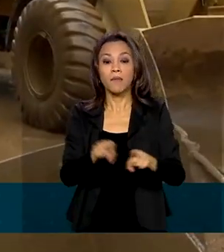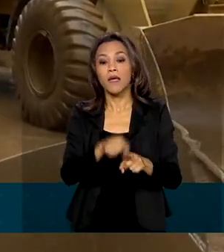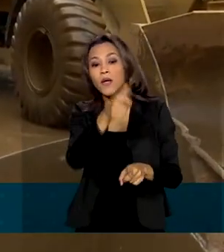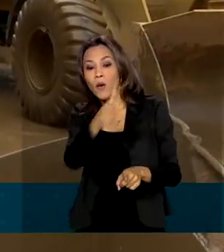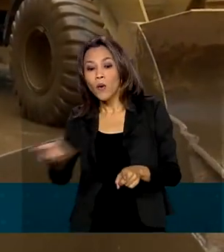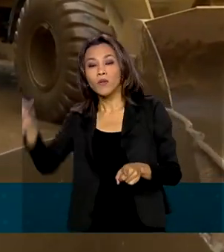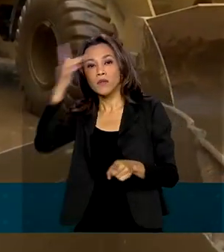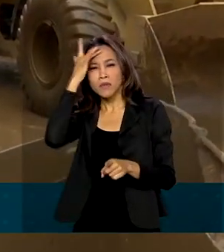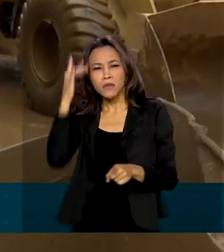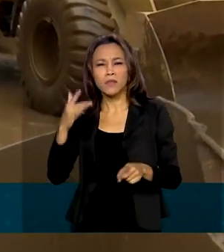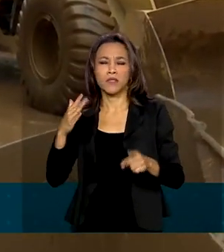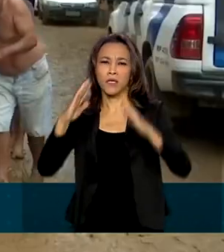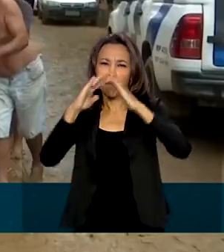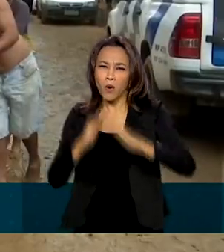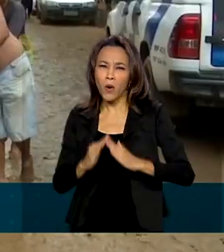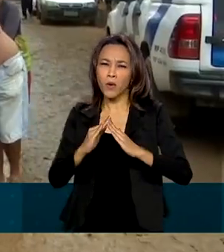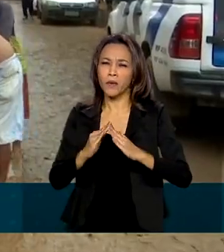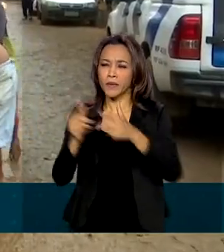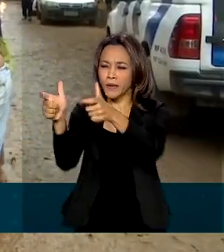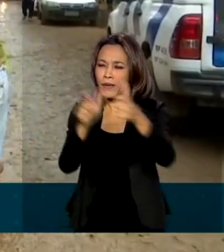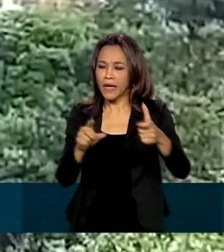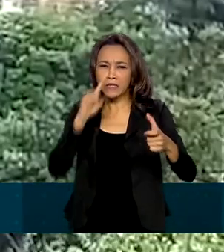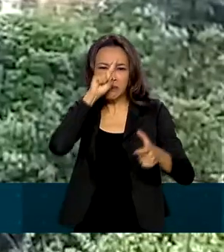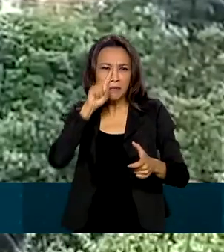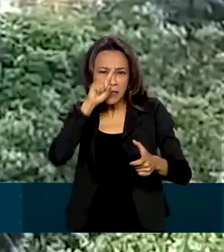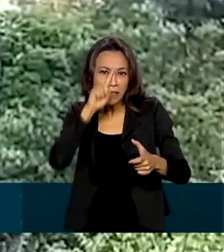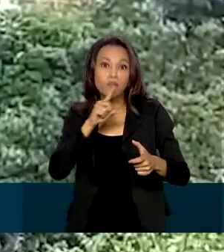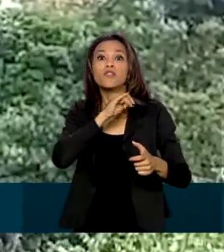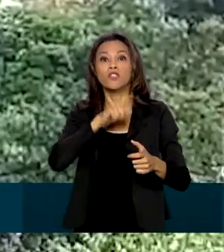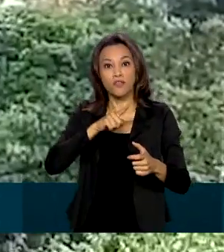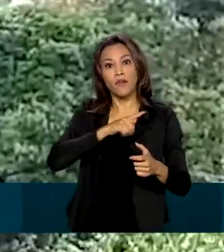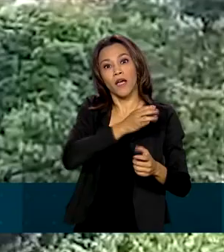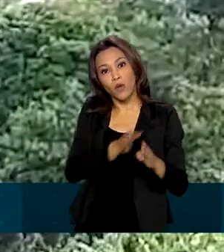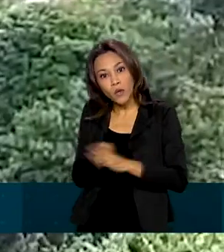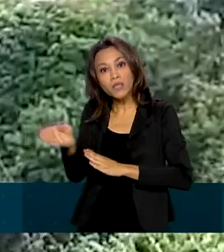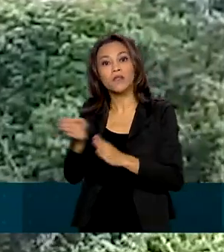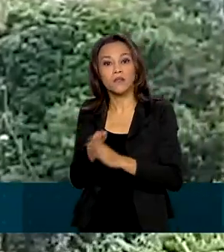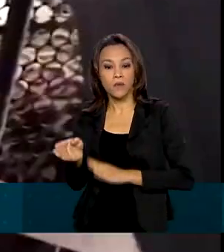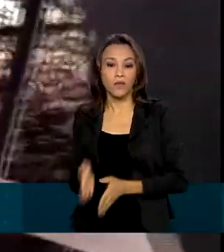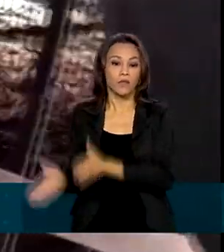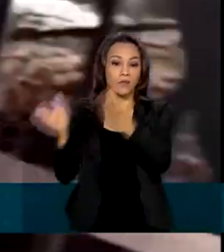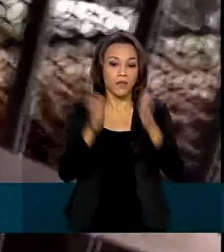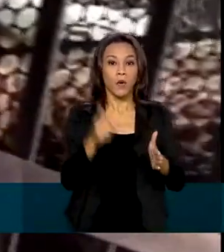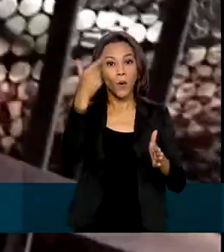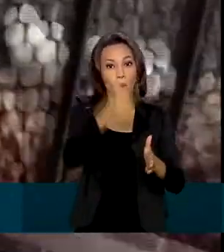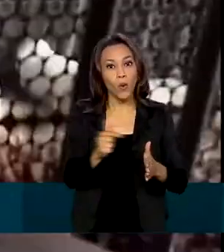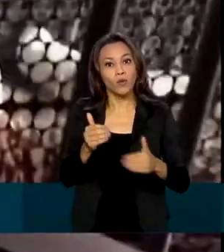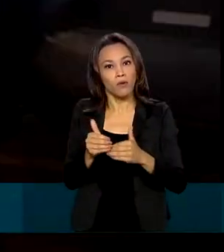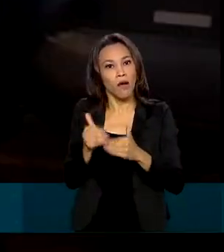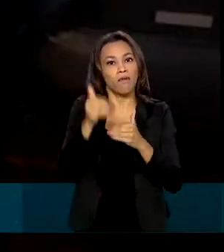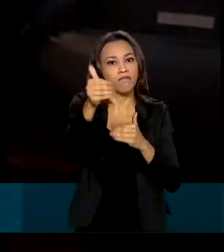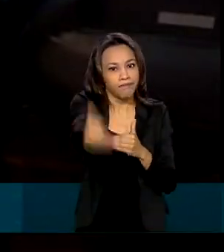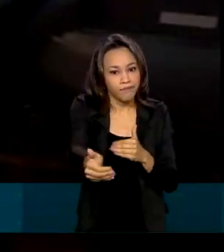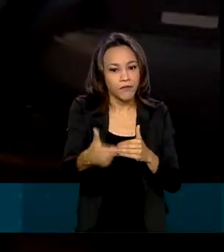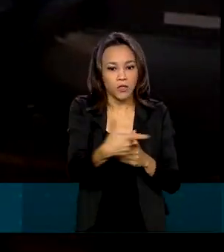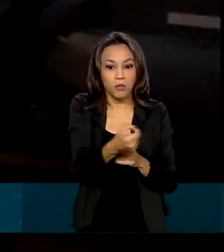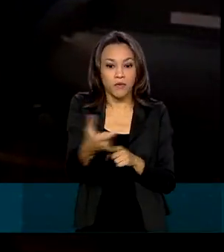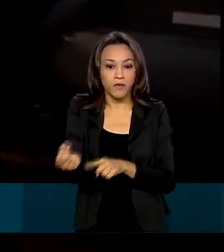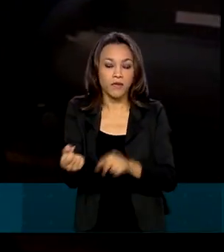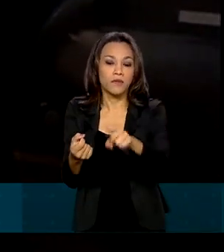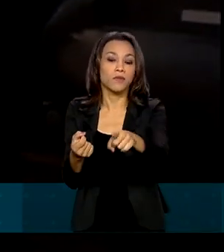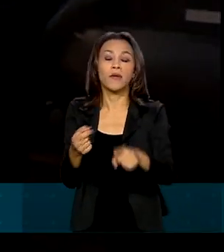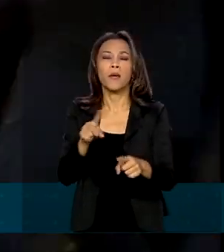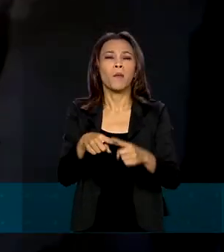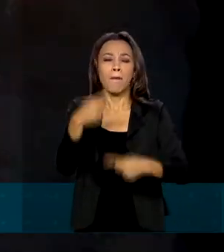áreas de risco tiveram acesso a essas informações. Outro avanço em 2020 foi a regulamentação da lei que trata da